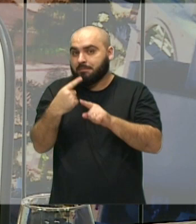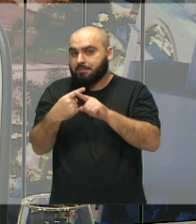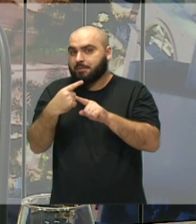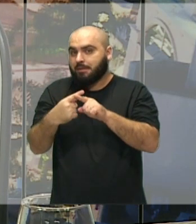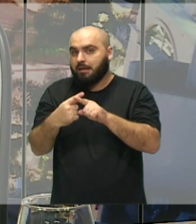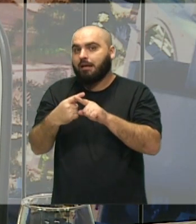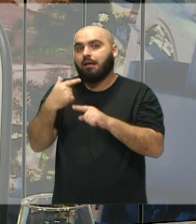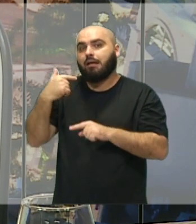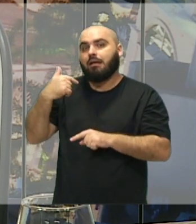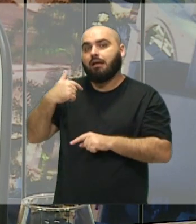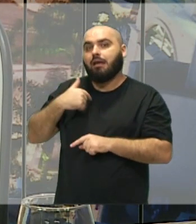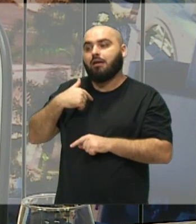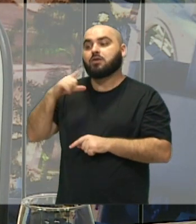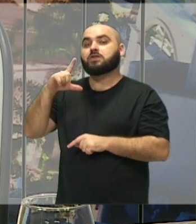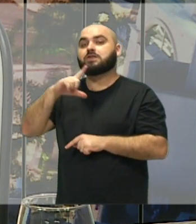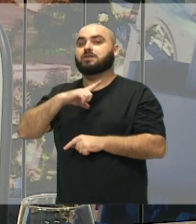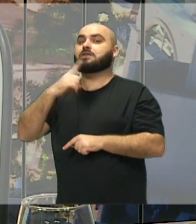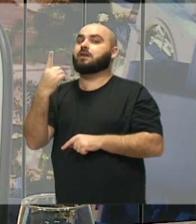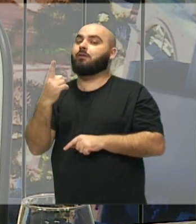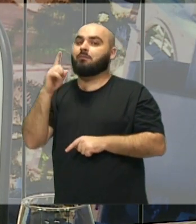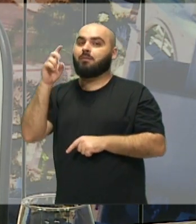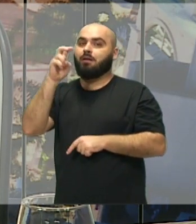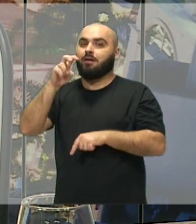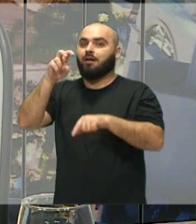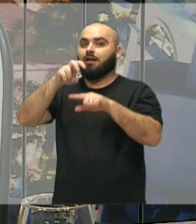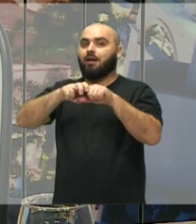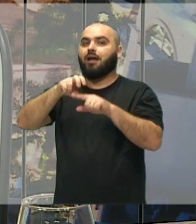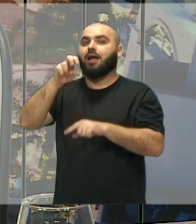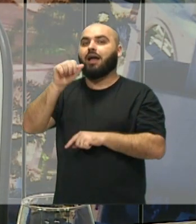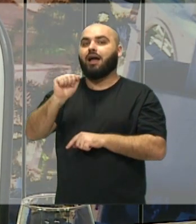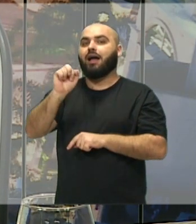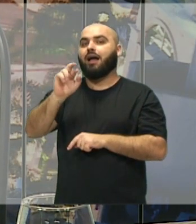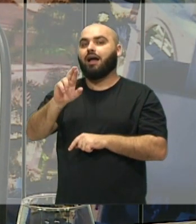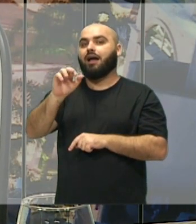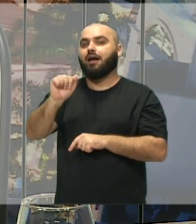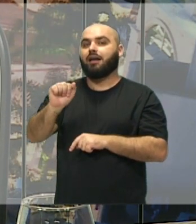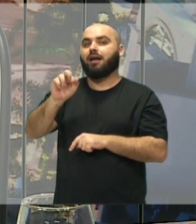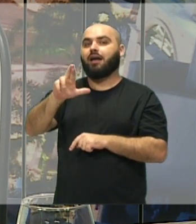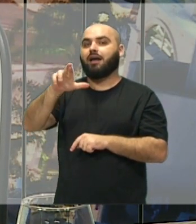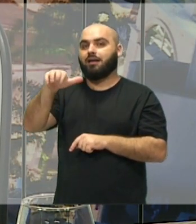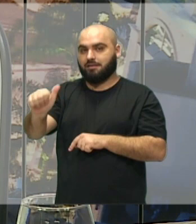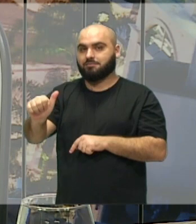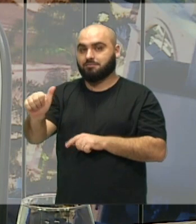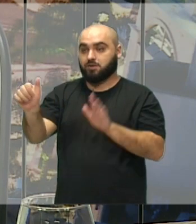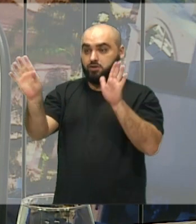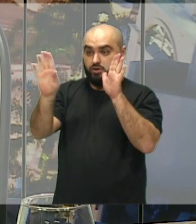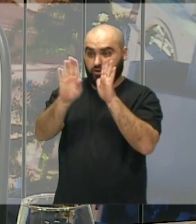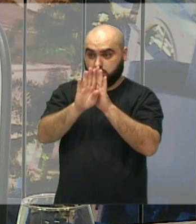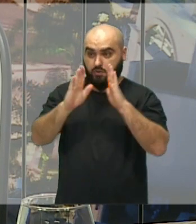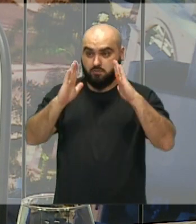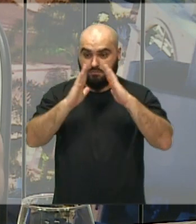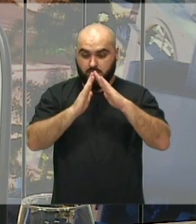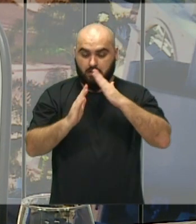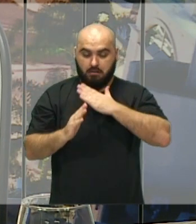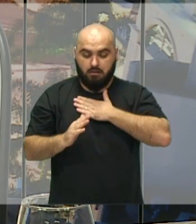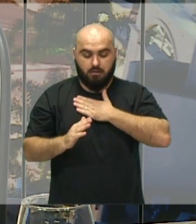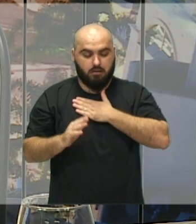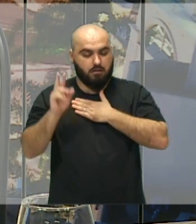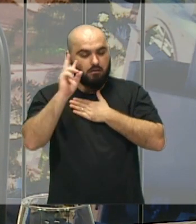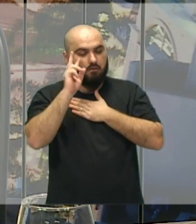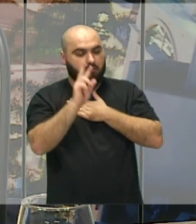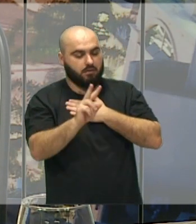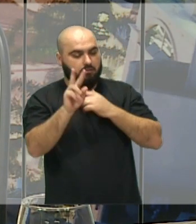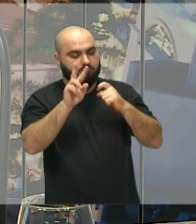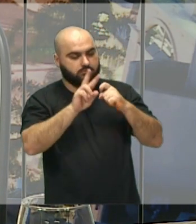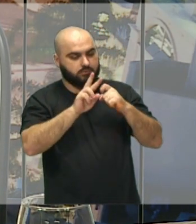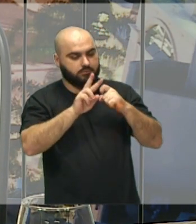trabalho porque eu tinha justamente uma arara e quando eu recebi um veterinário especializado em vida selvagem, aí